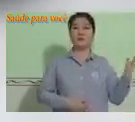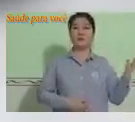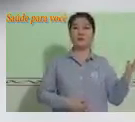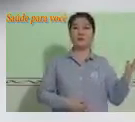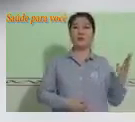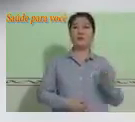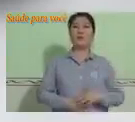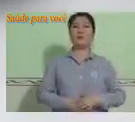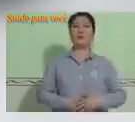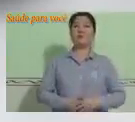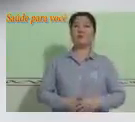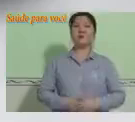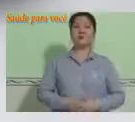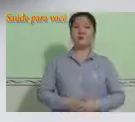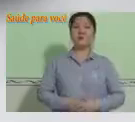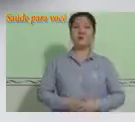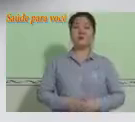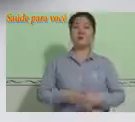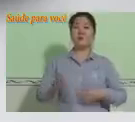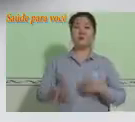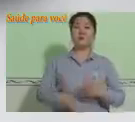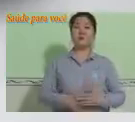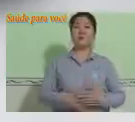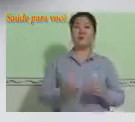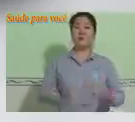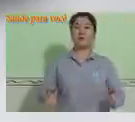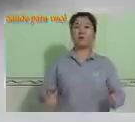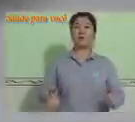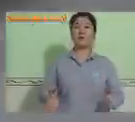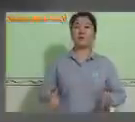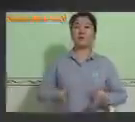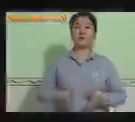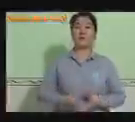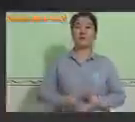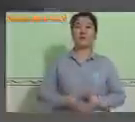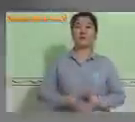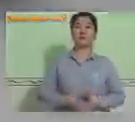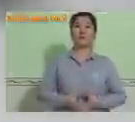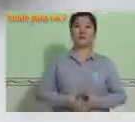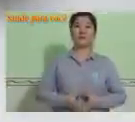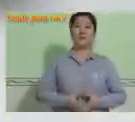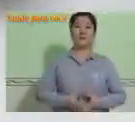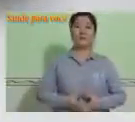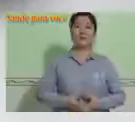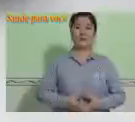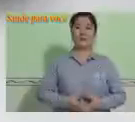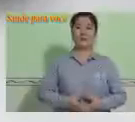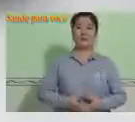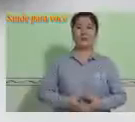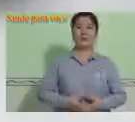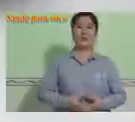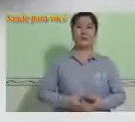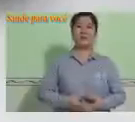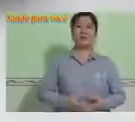prevalecendo sintomas de depressão, dificuldade em ter um corpo musculado e acumulou de gordura, pouca quantidade de